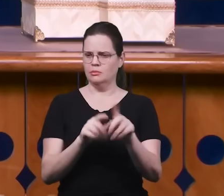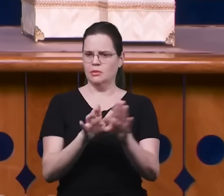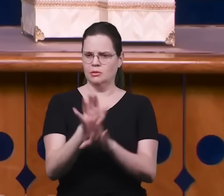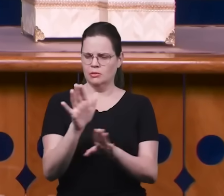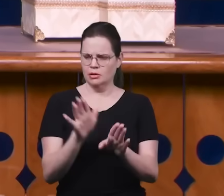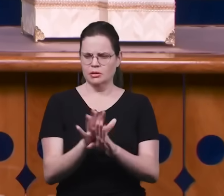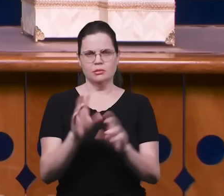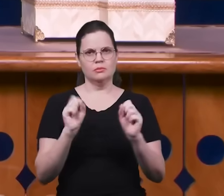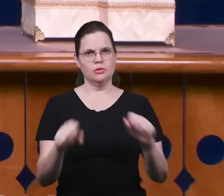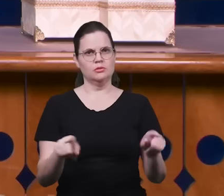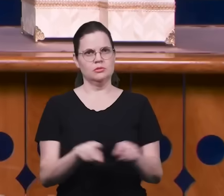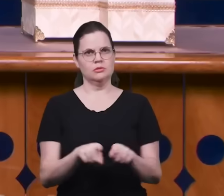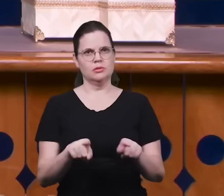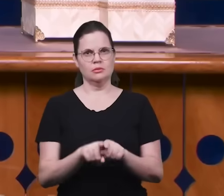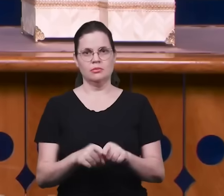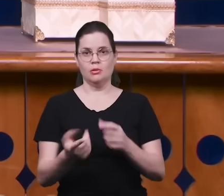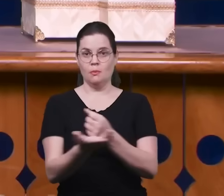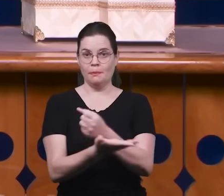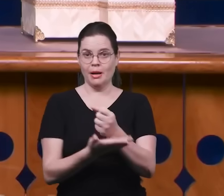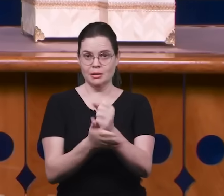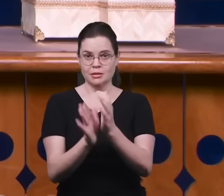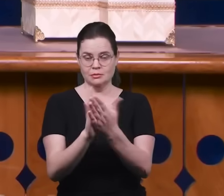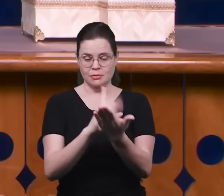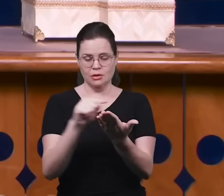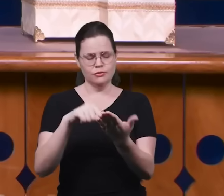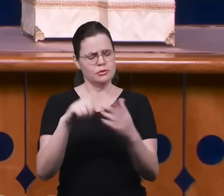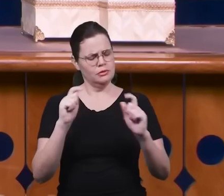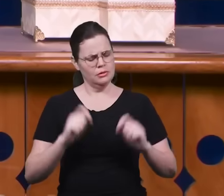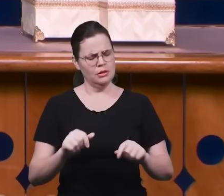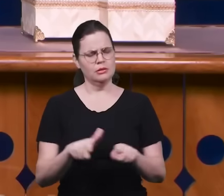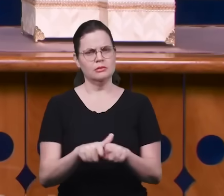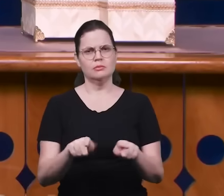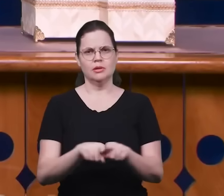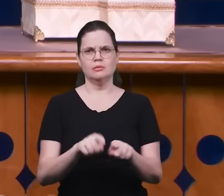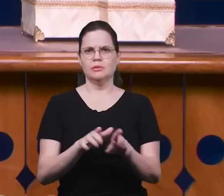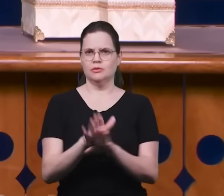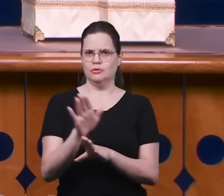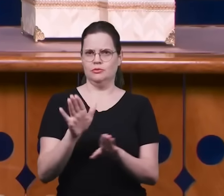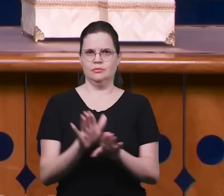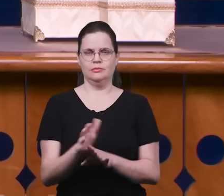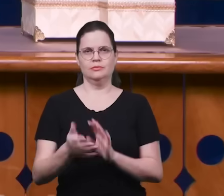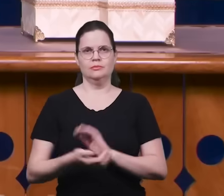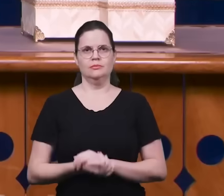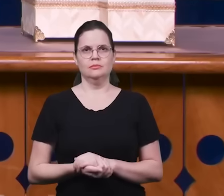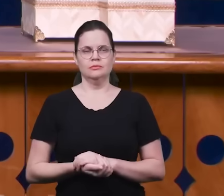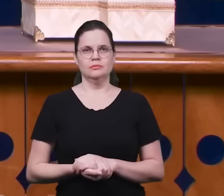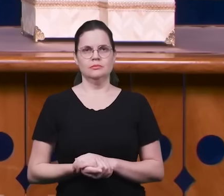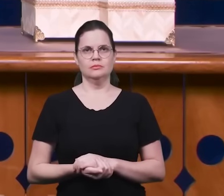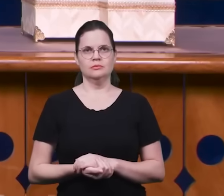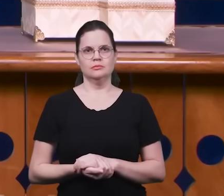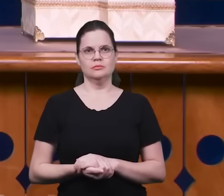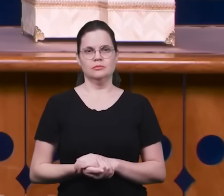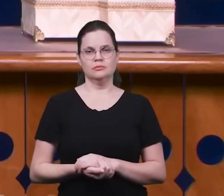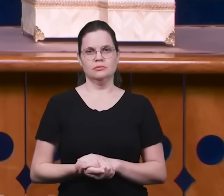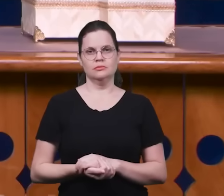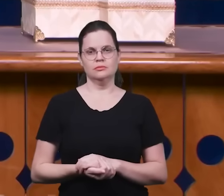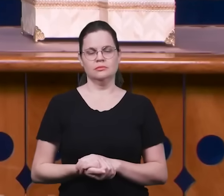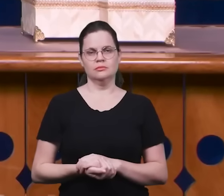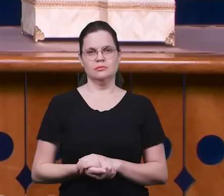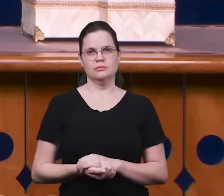de acordo com os preceitos da Bíblia, da Palavra do Senhor, e assim você,